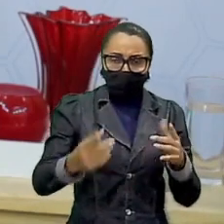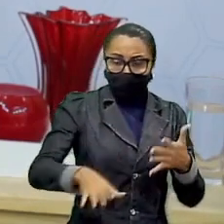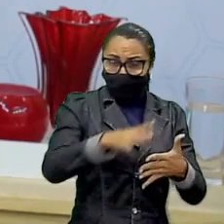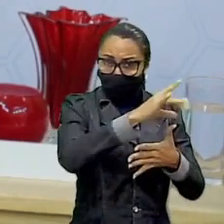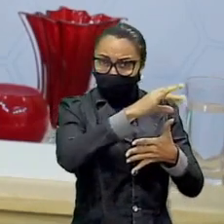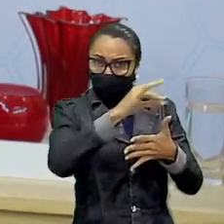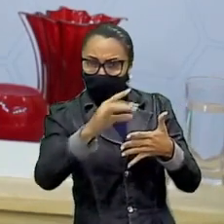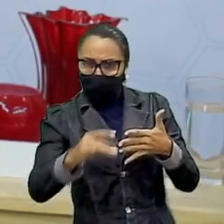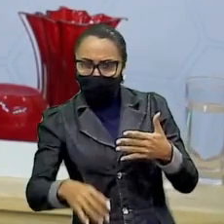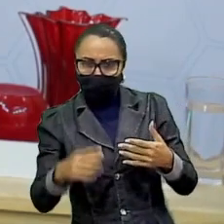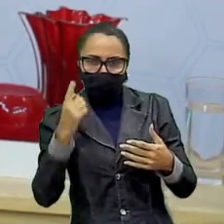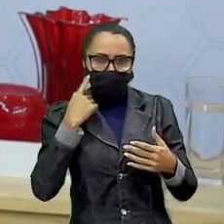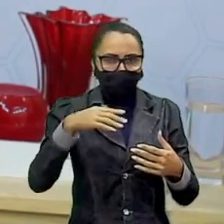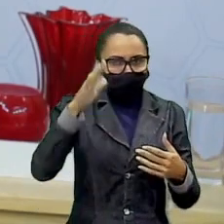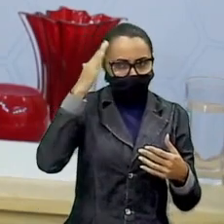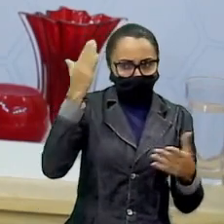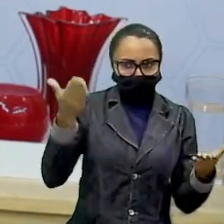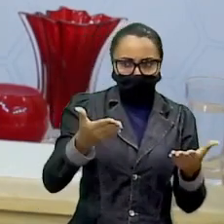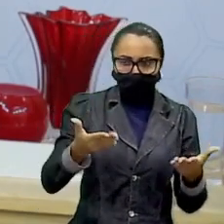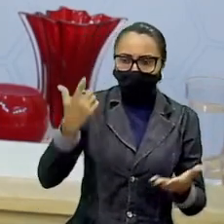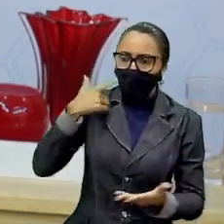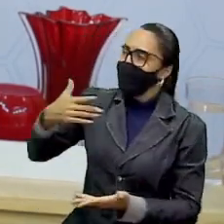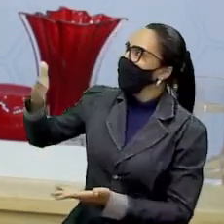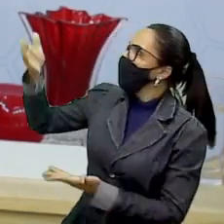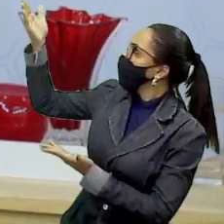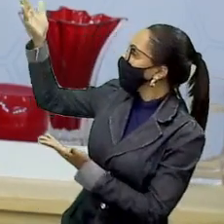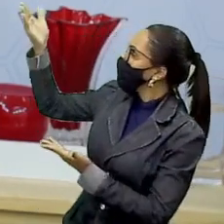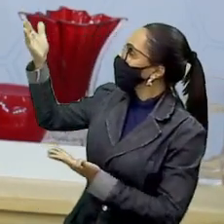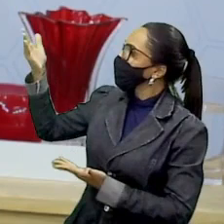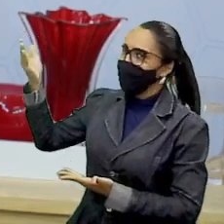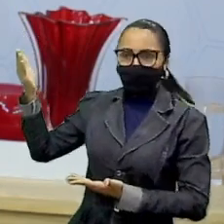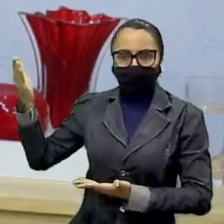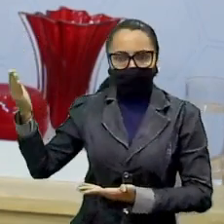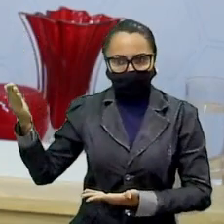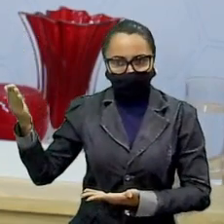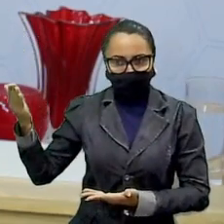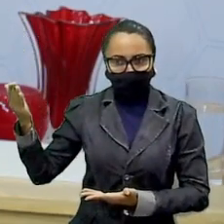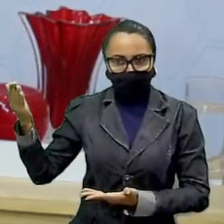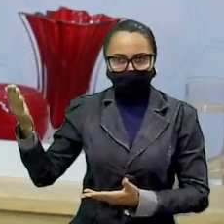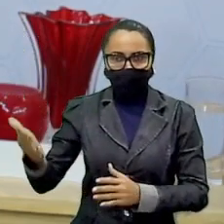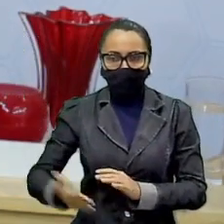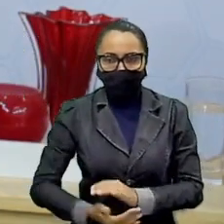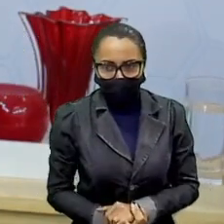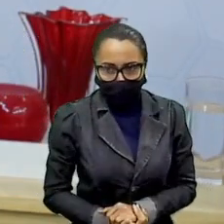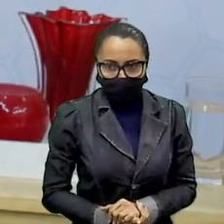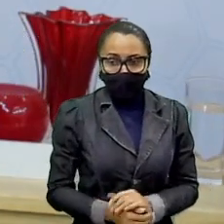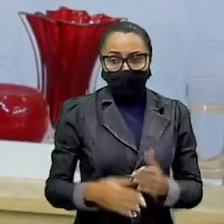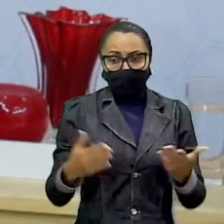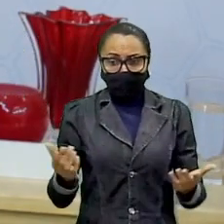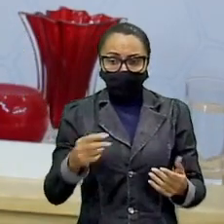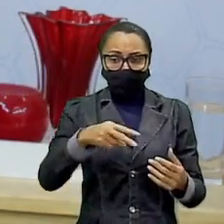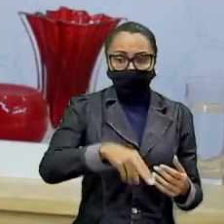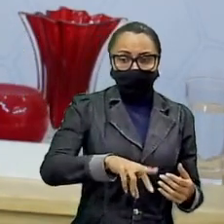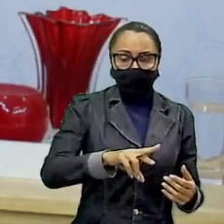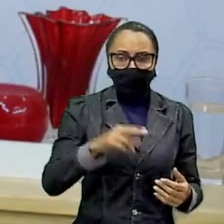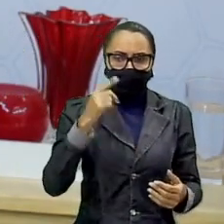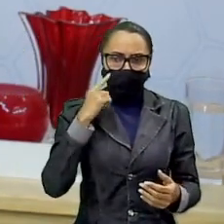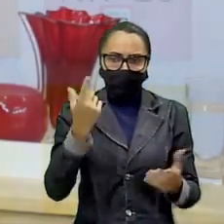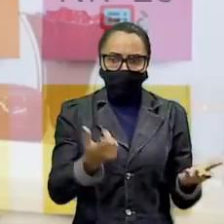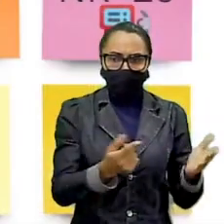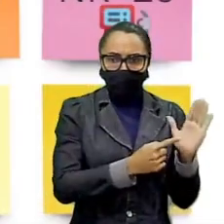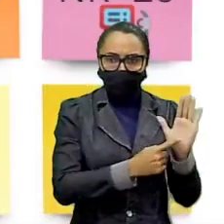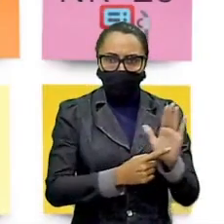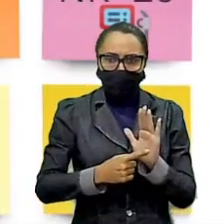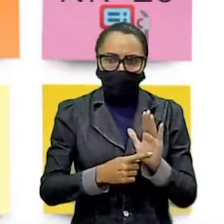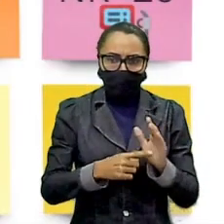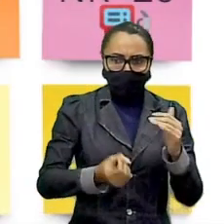gente vai entender agora quais foram atualizadas. Então, essas foram as NRs que foram atualizadas,